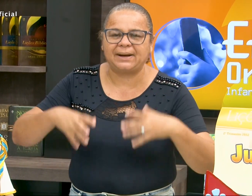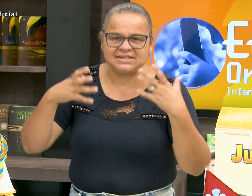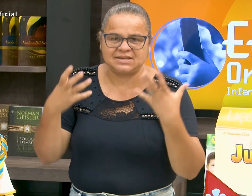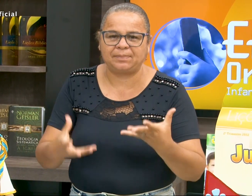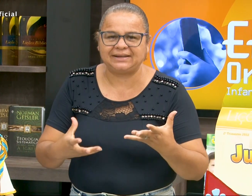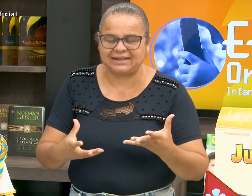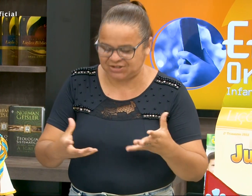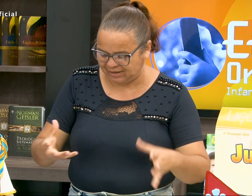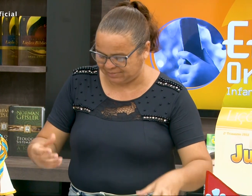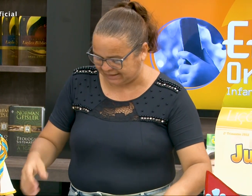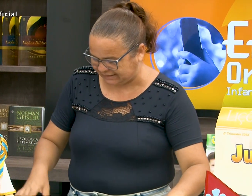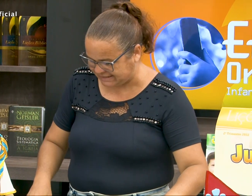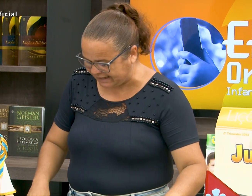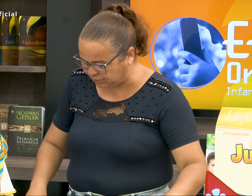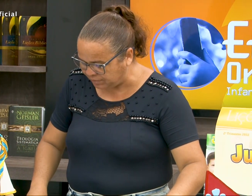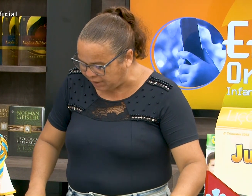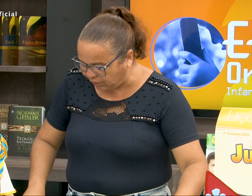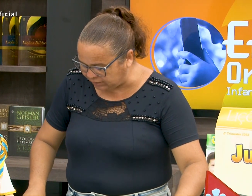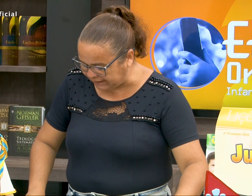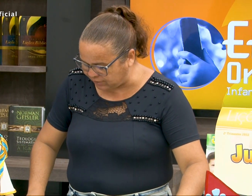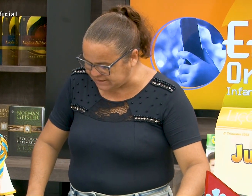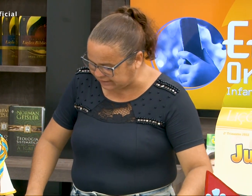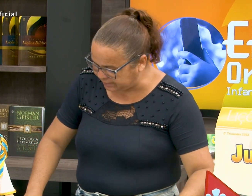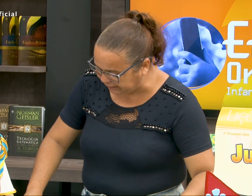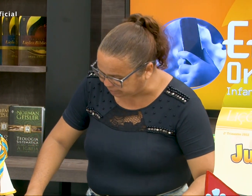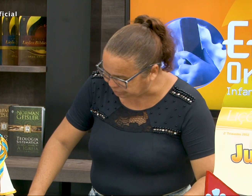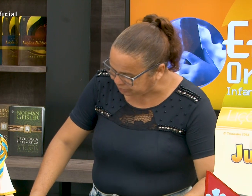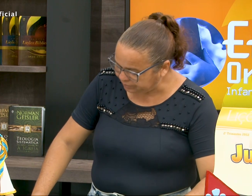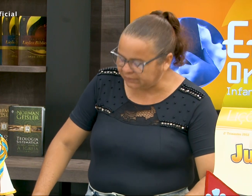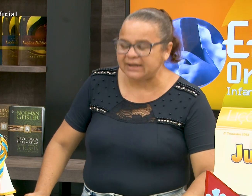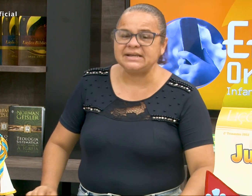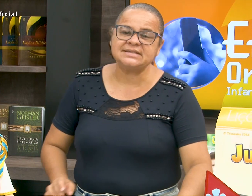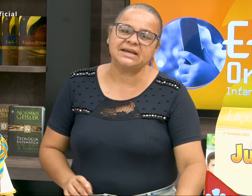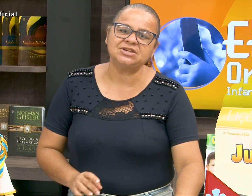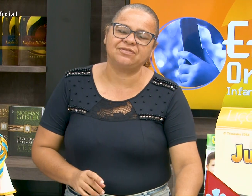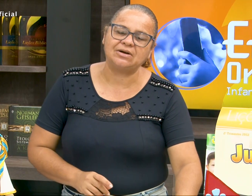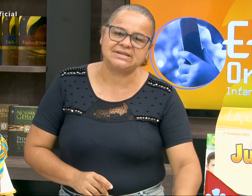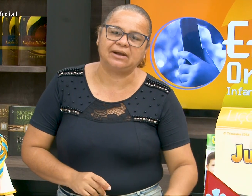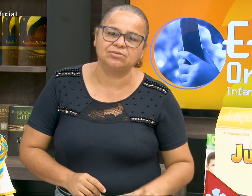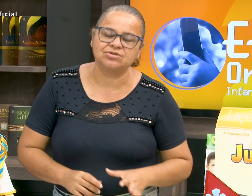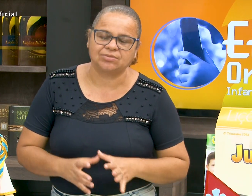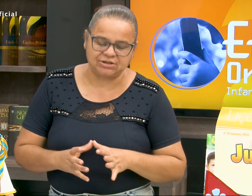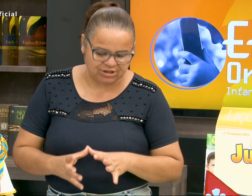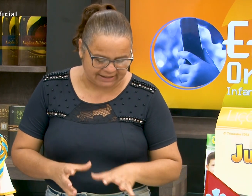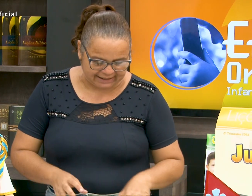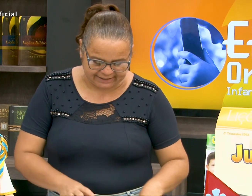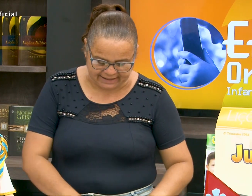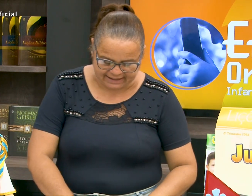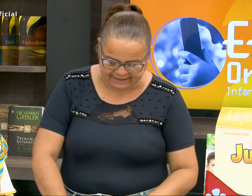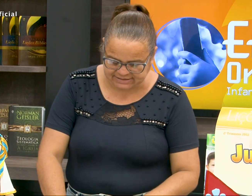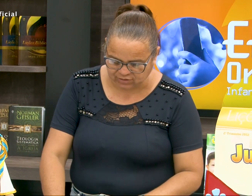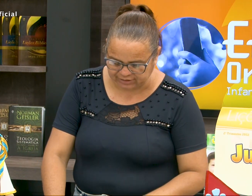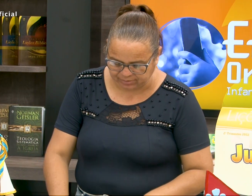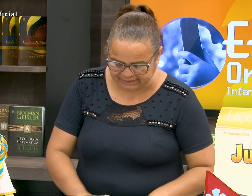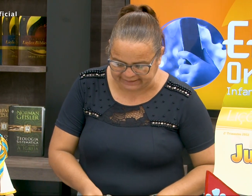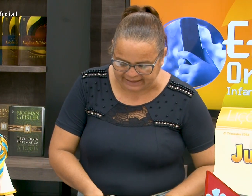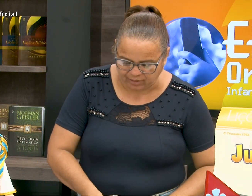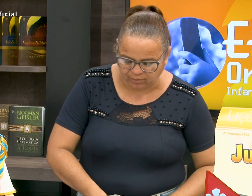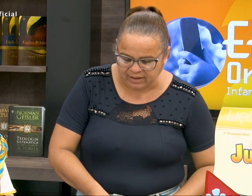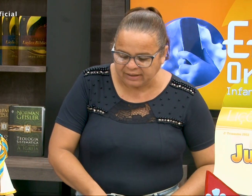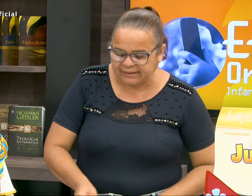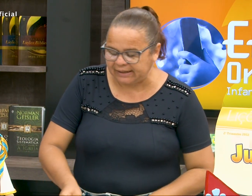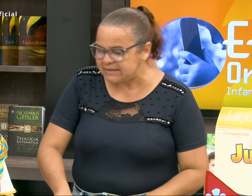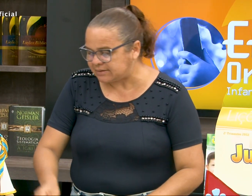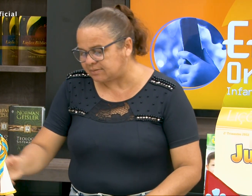de participar das dinâmicas, tá certo? Outra coisa também, incentivar os alunos quando chegarem na escola